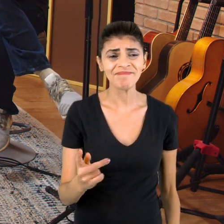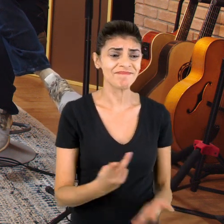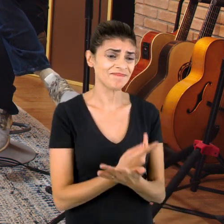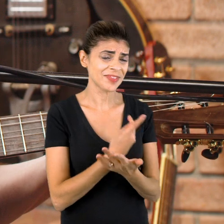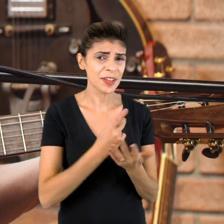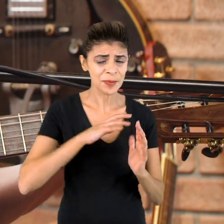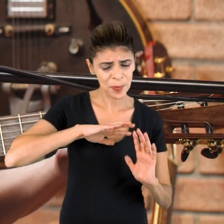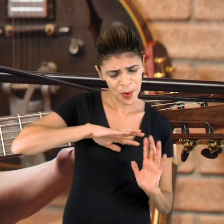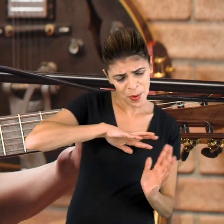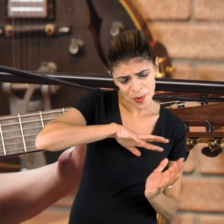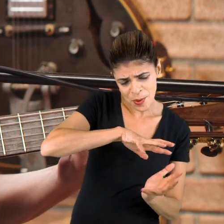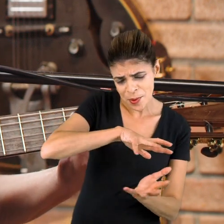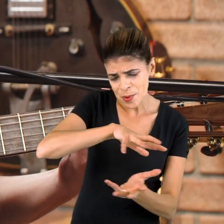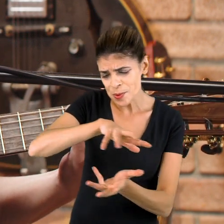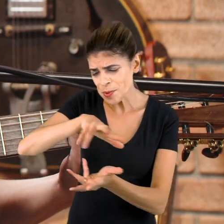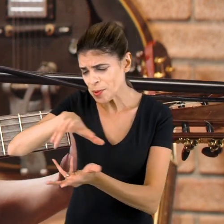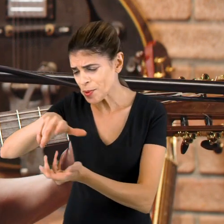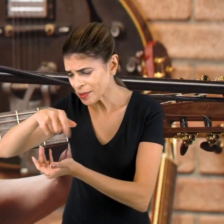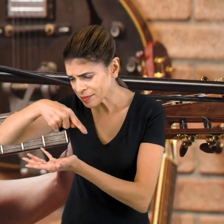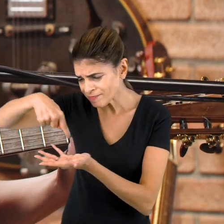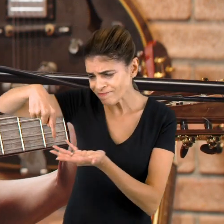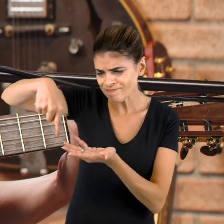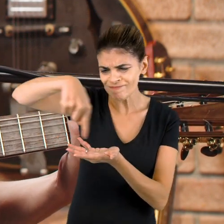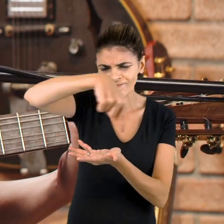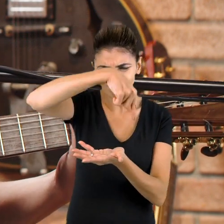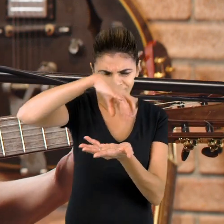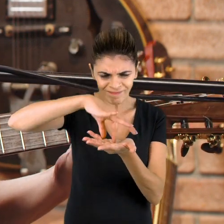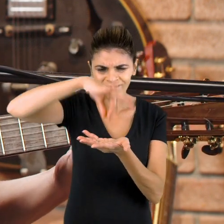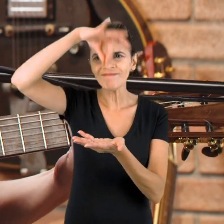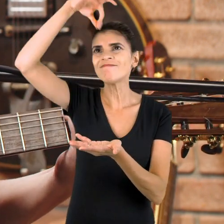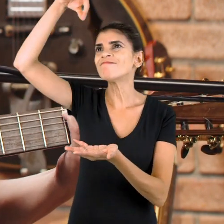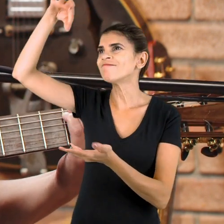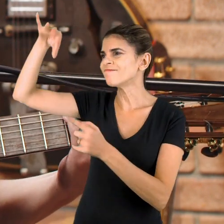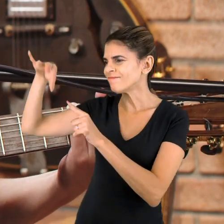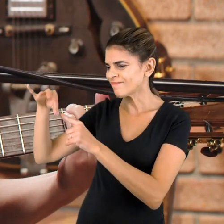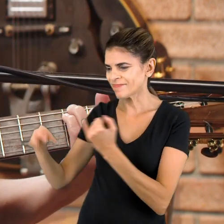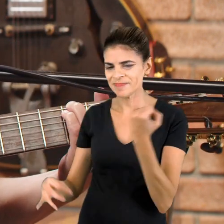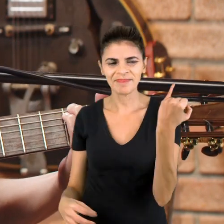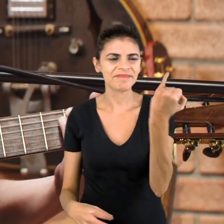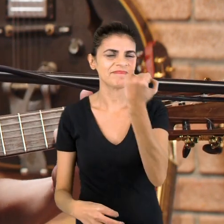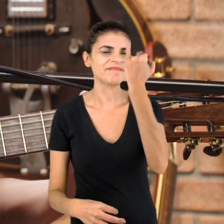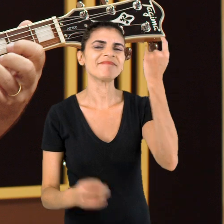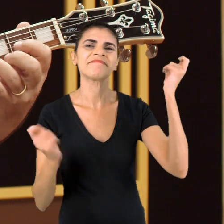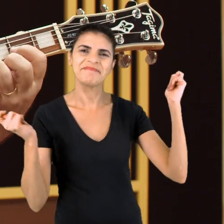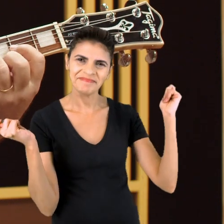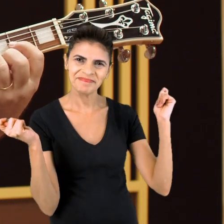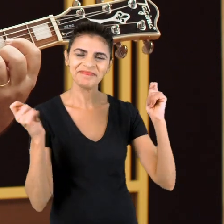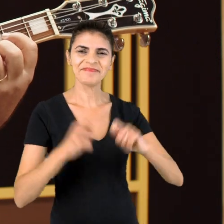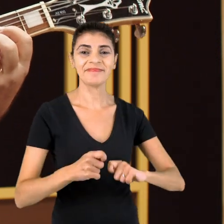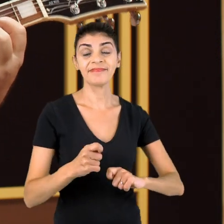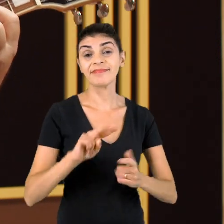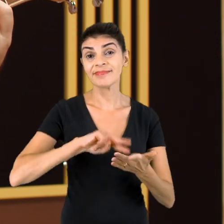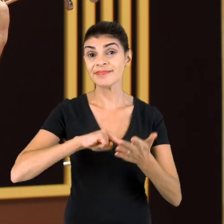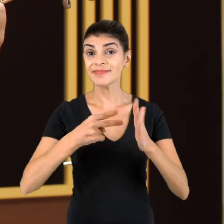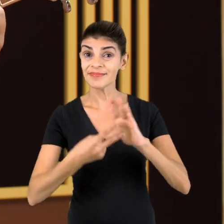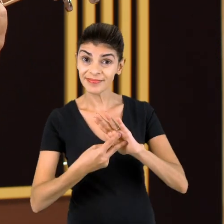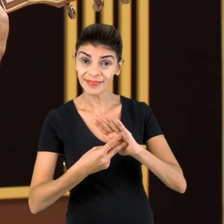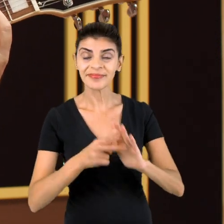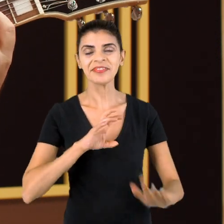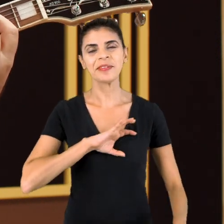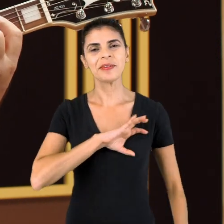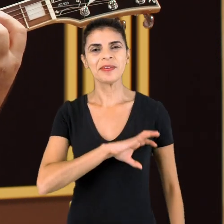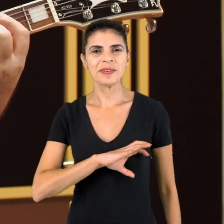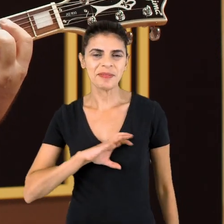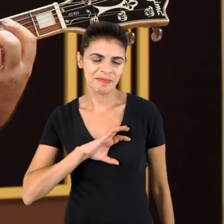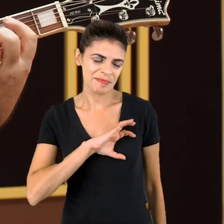rodar, cima dele tudo vale. Quem sabe isso quer dizer amor,